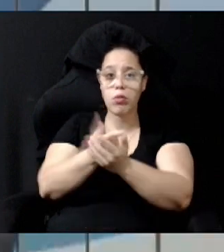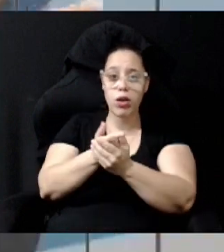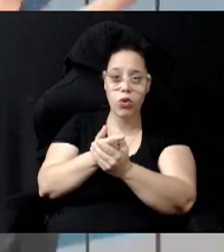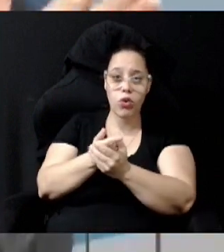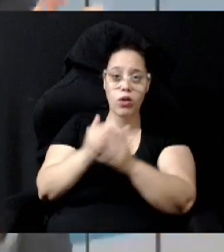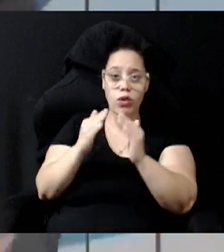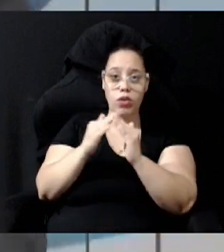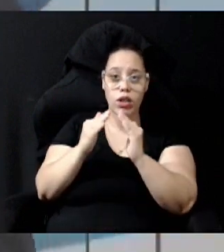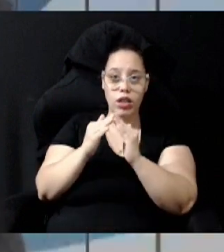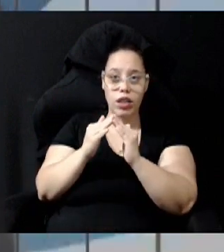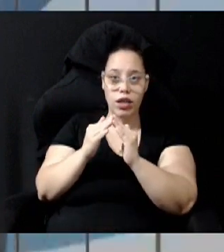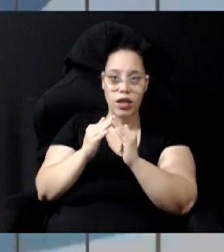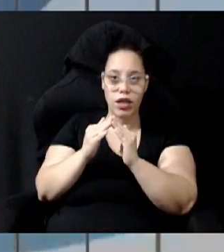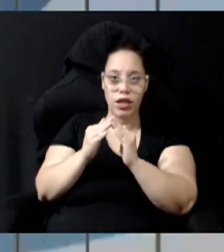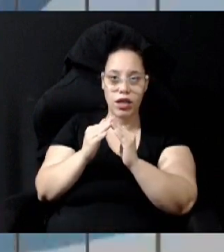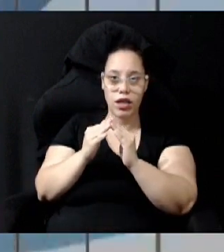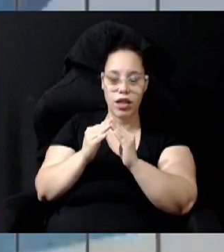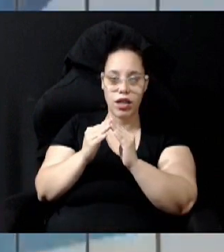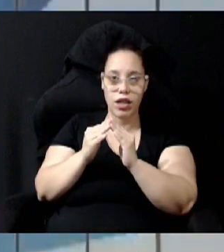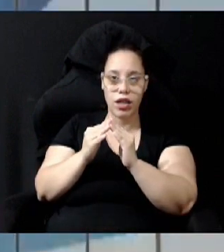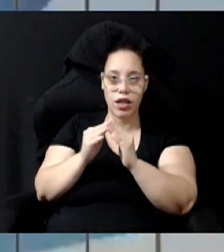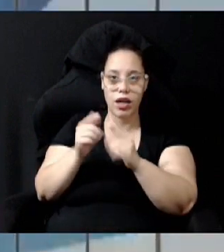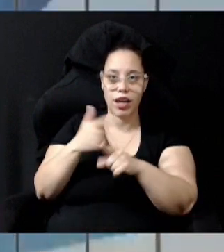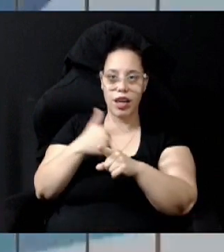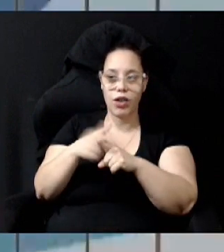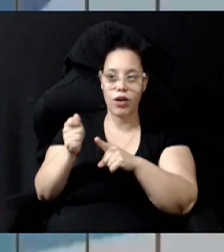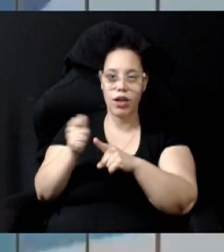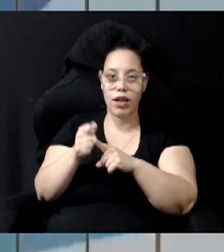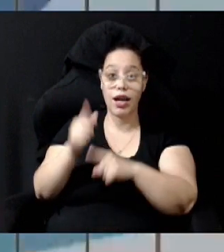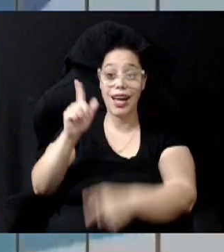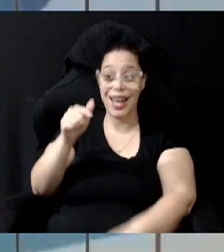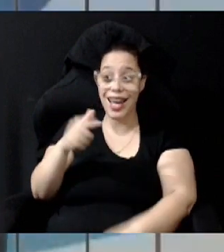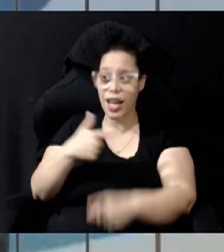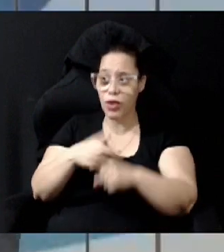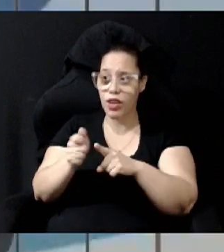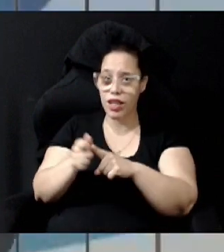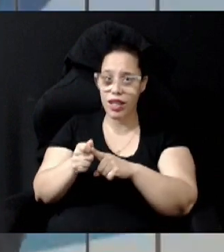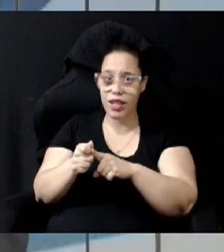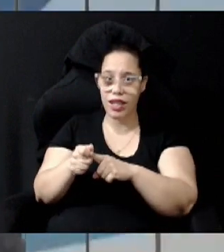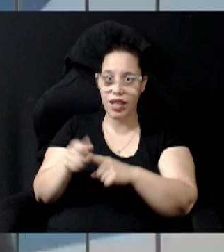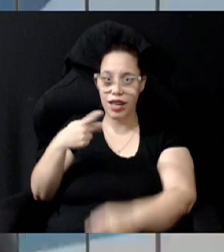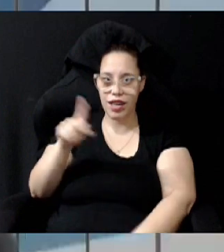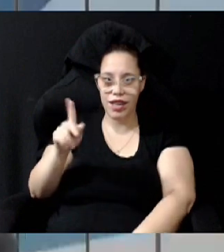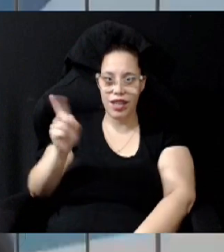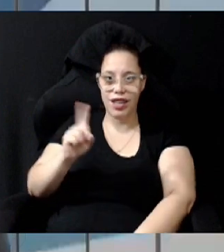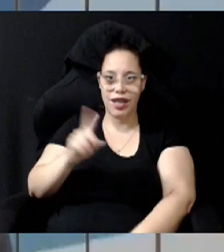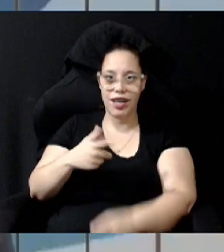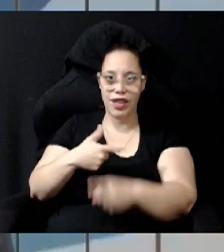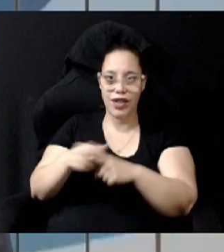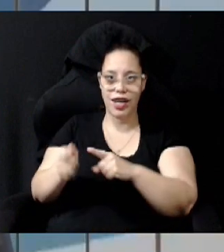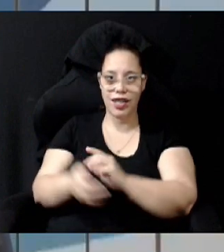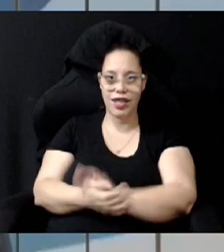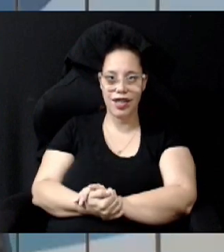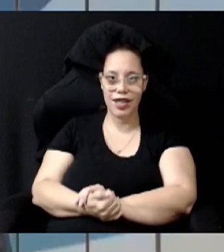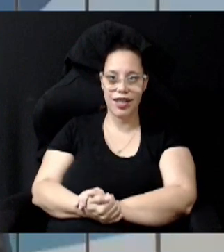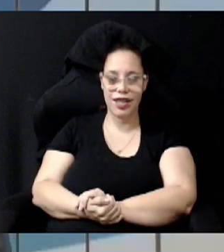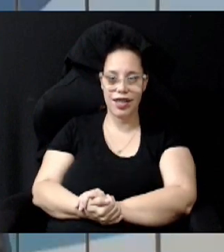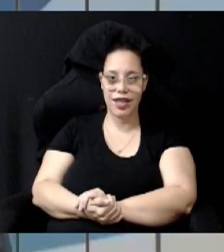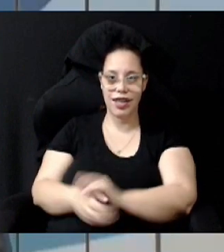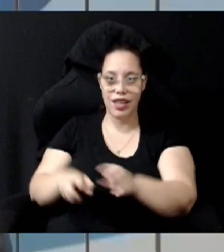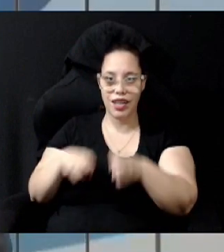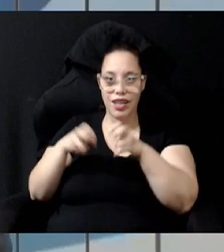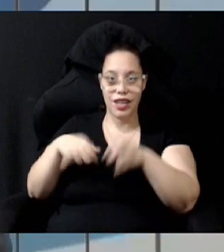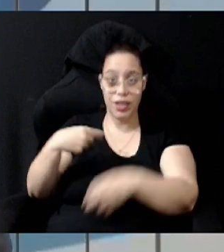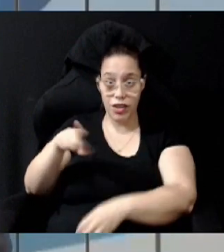Ô Rogério, a casa não é minha, é alugada. Ah, é alugada, Gaspar? Mas você falou que era a sua. Não, é alugada. Mas as suas fazendas, você vai me levar um dia para ver.